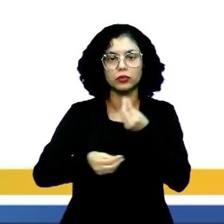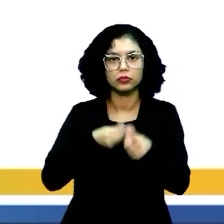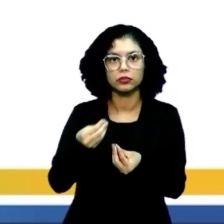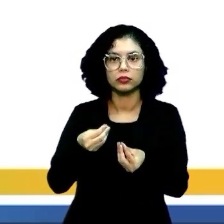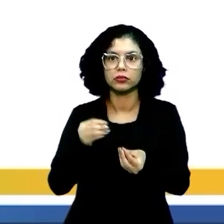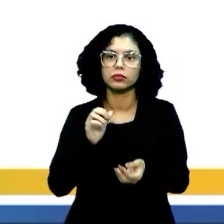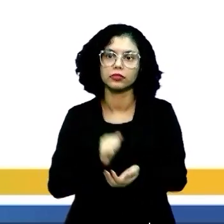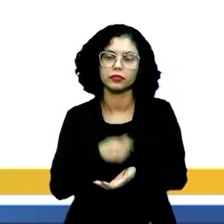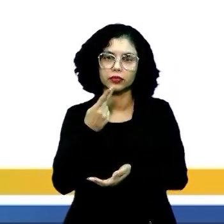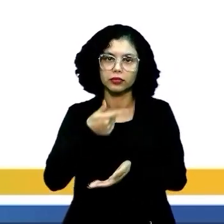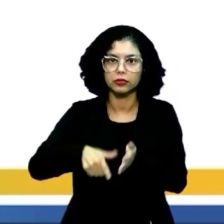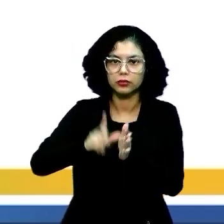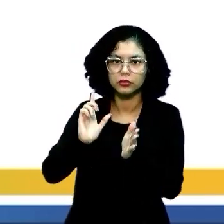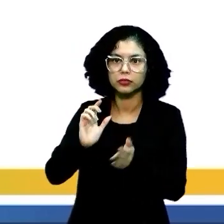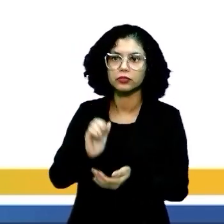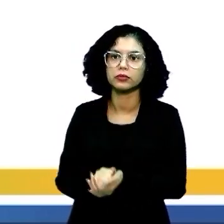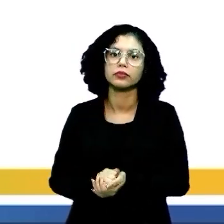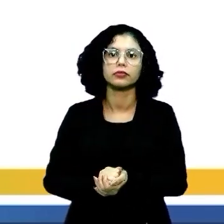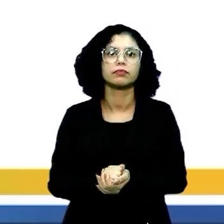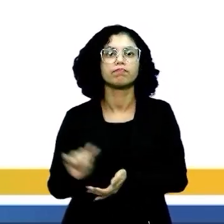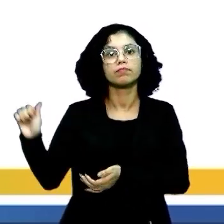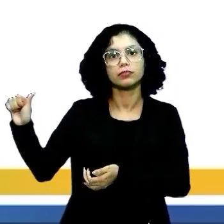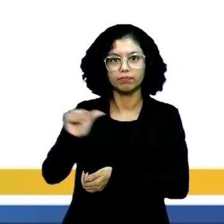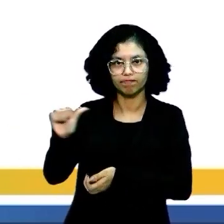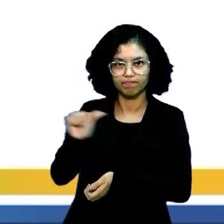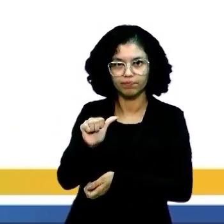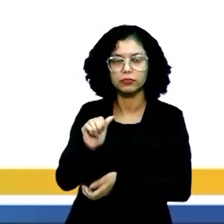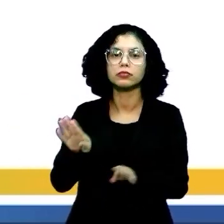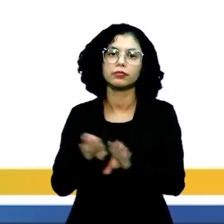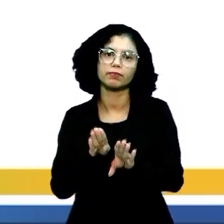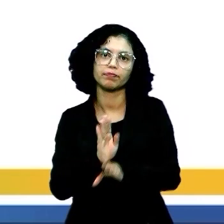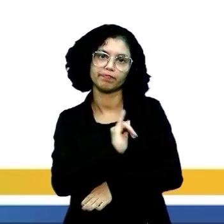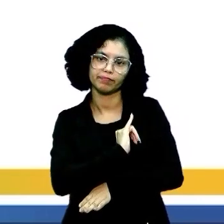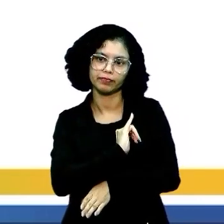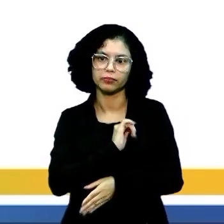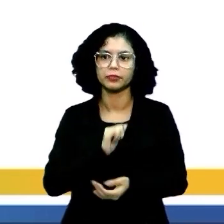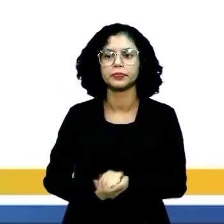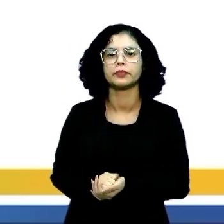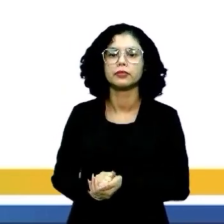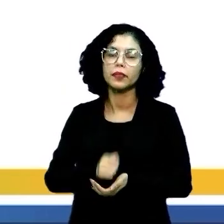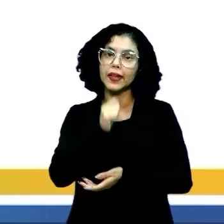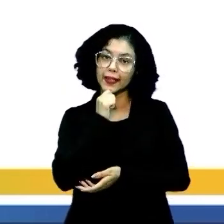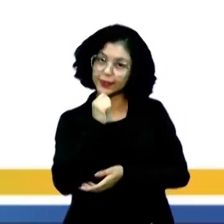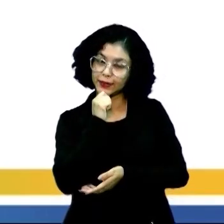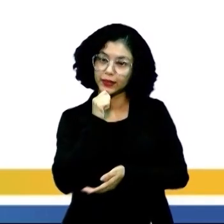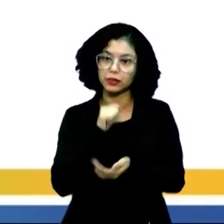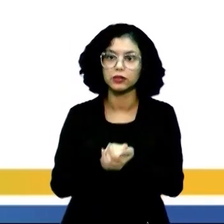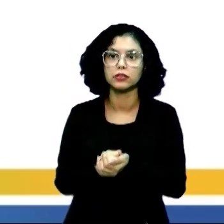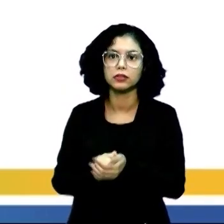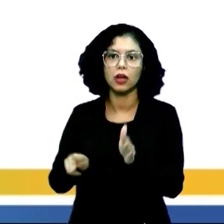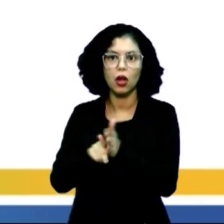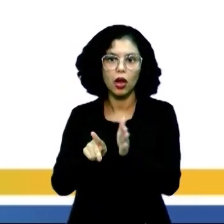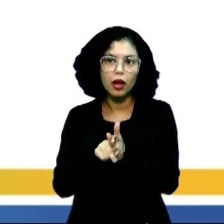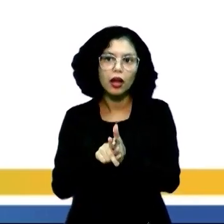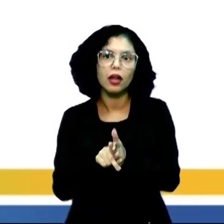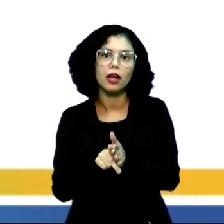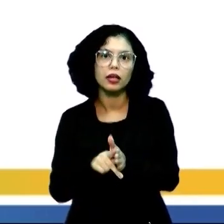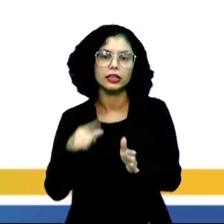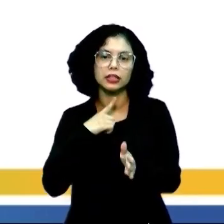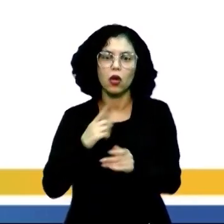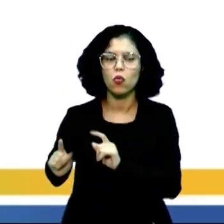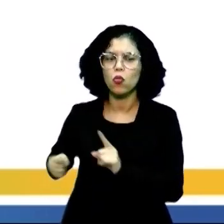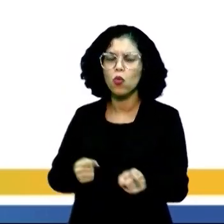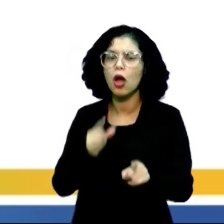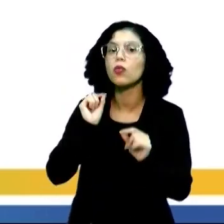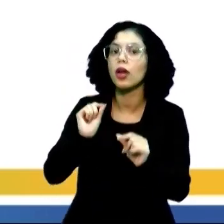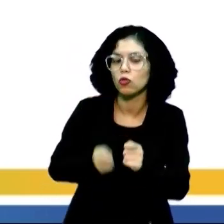já falou antes, Afeganistão e o Iraque, tá? Então, além de uma guerra contra o terrorismo, havia o intuito